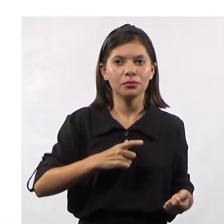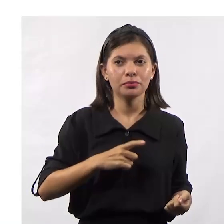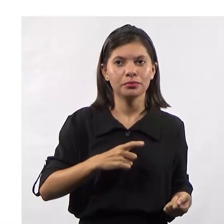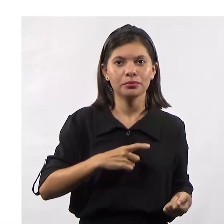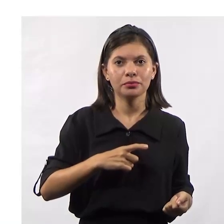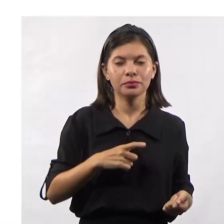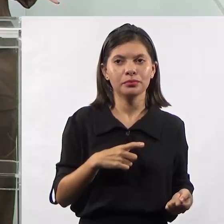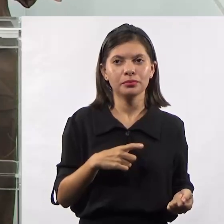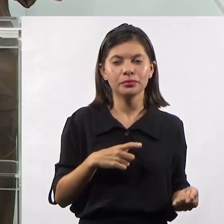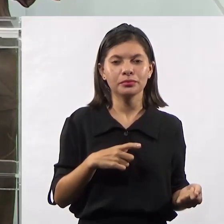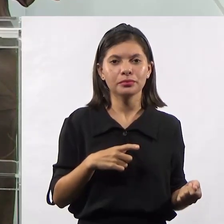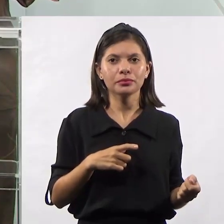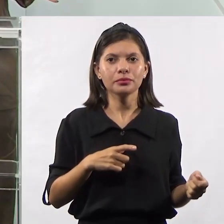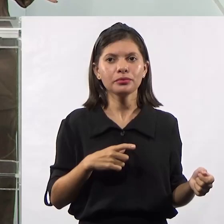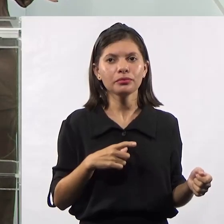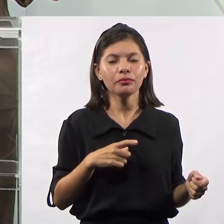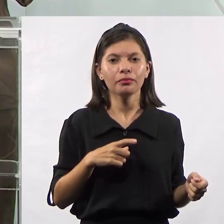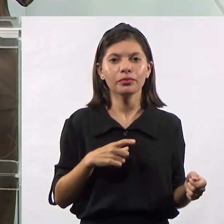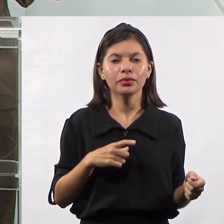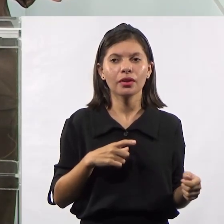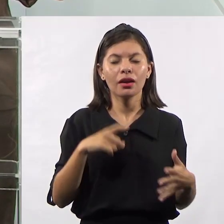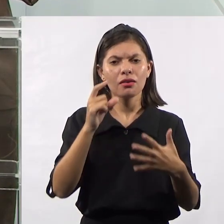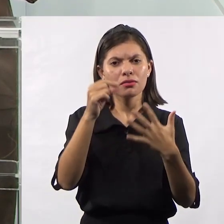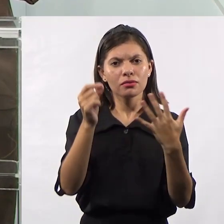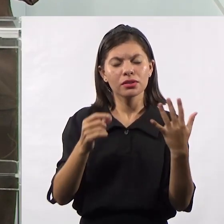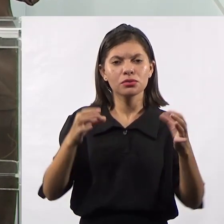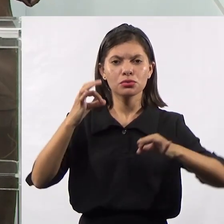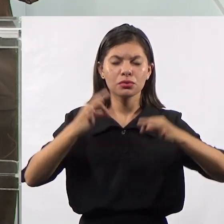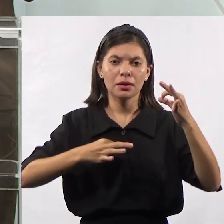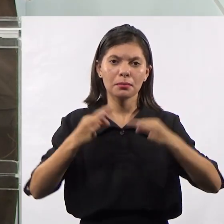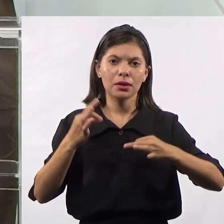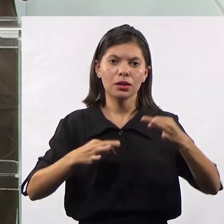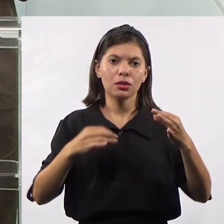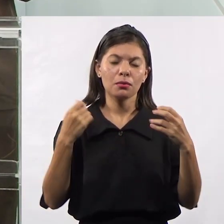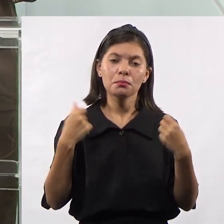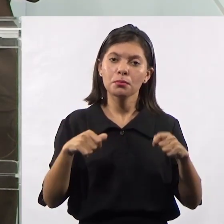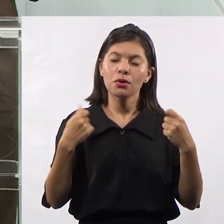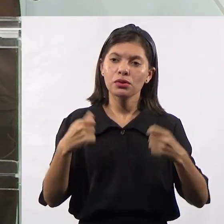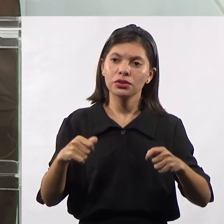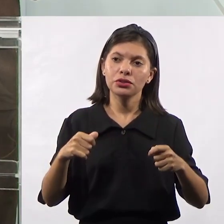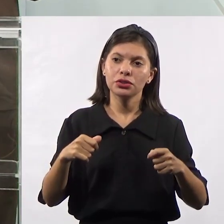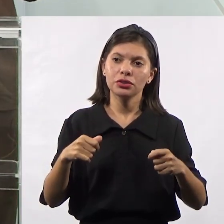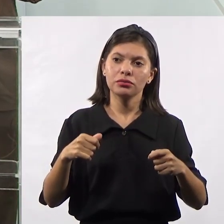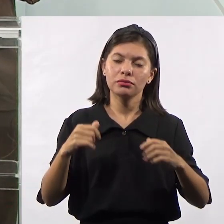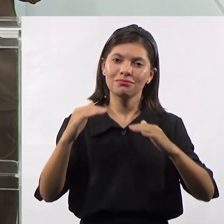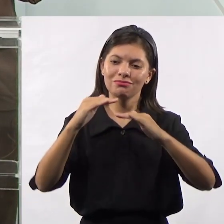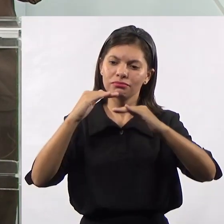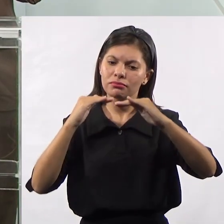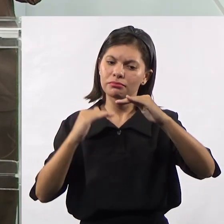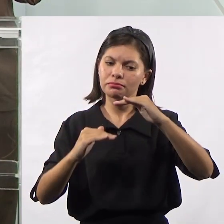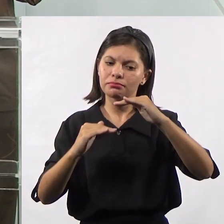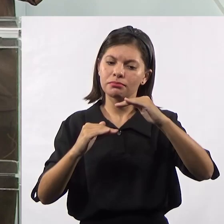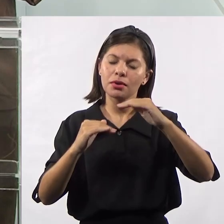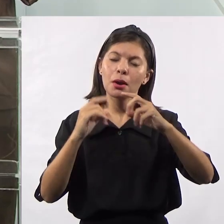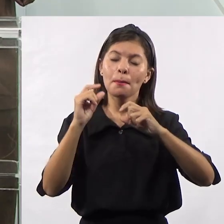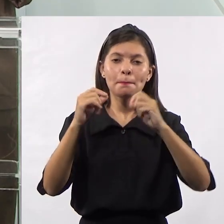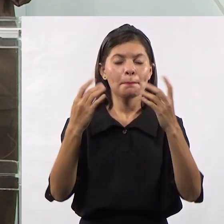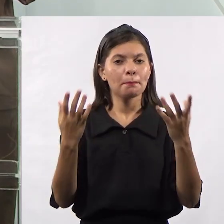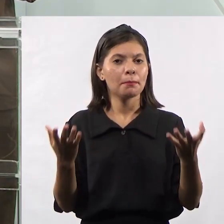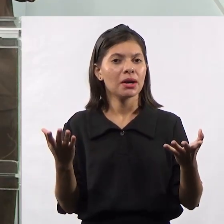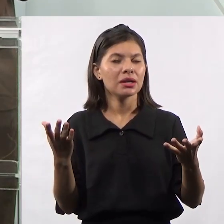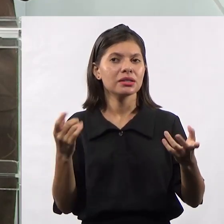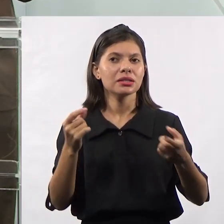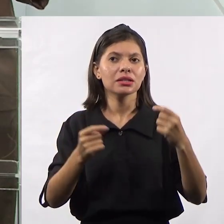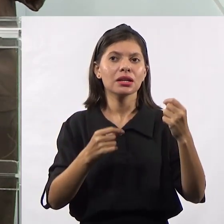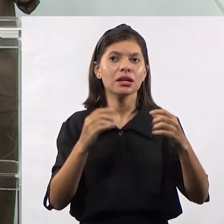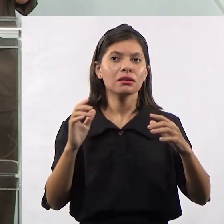lá essa fase do julgamento, né? Pode acontecer de haver uma desclassificação, mas,